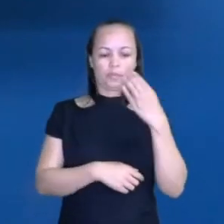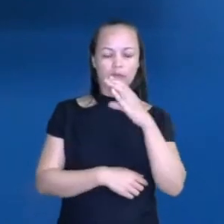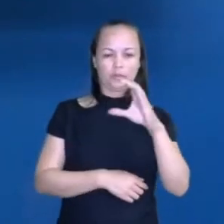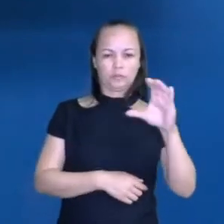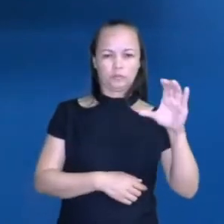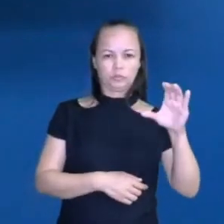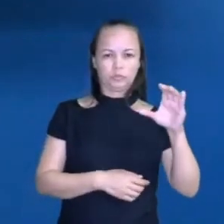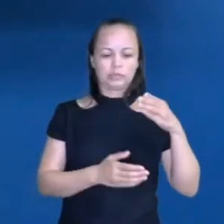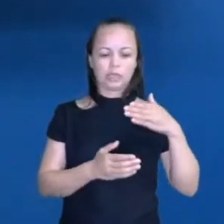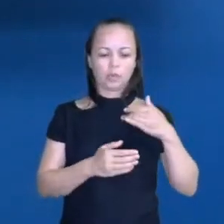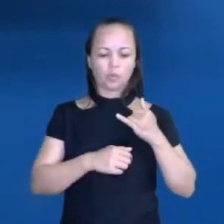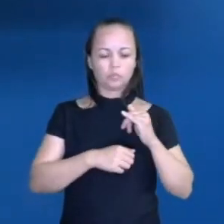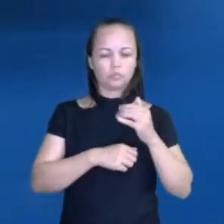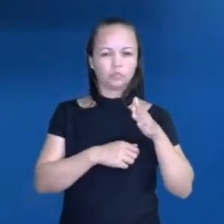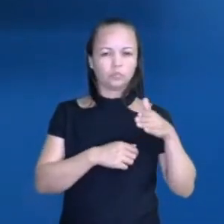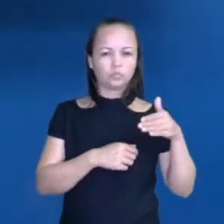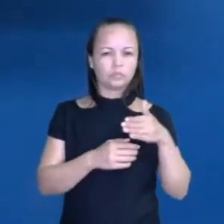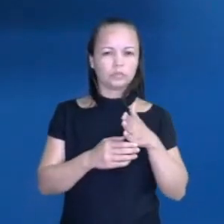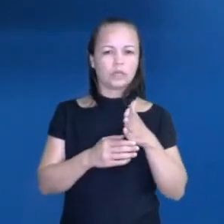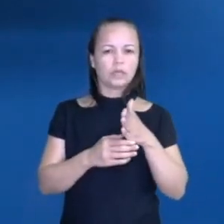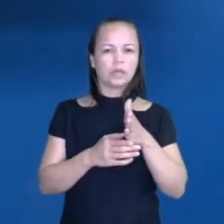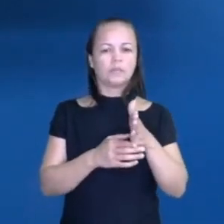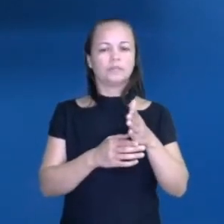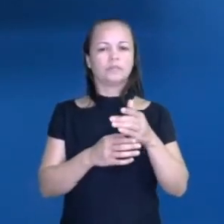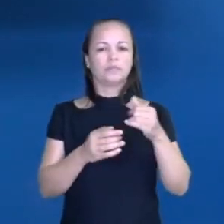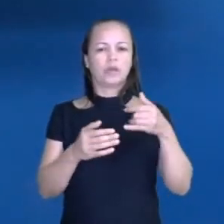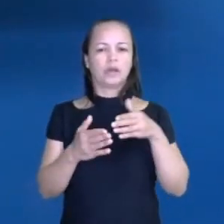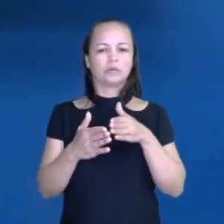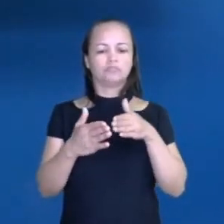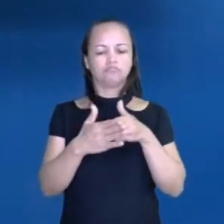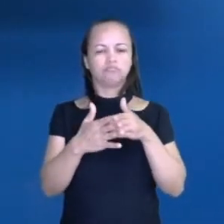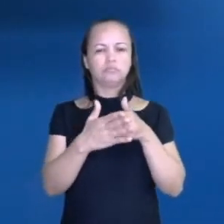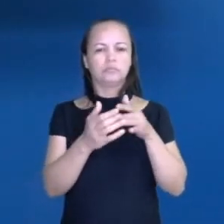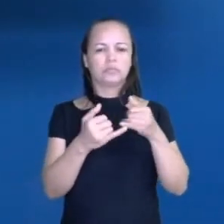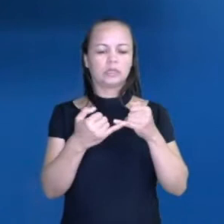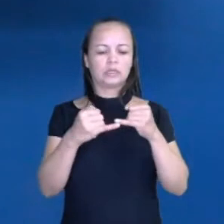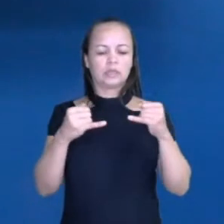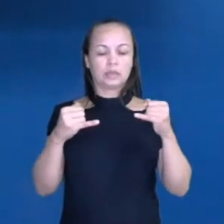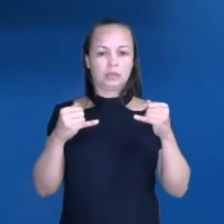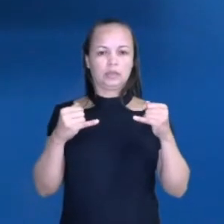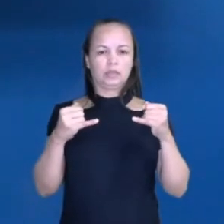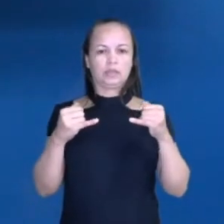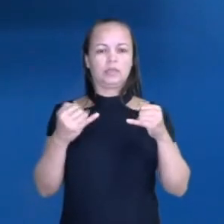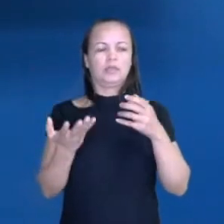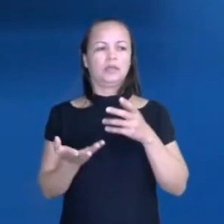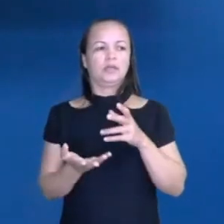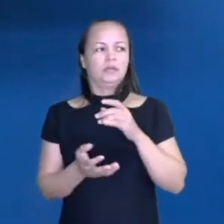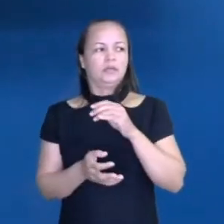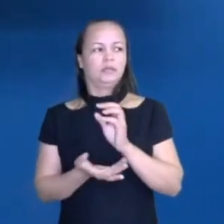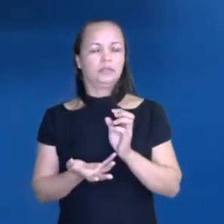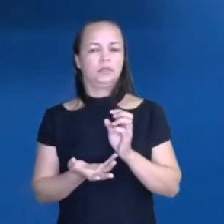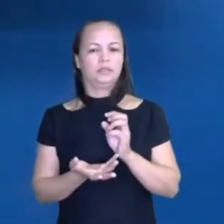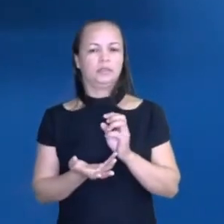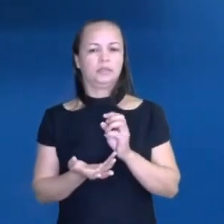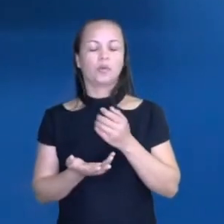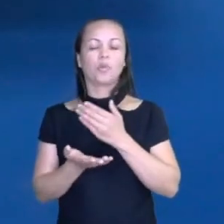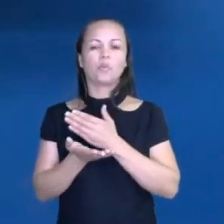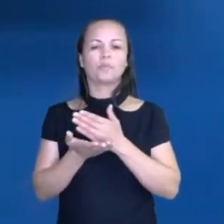segue o caminho a passa no bairro de Barreiros quer ver mais na frente do que Essas barreiras tá e